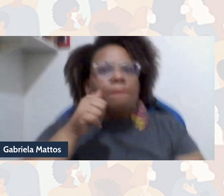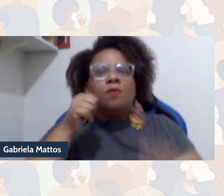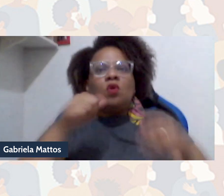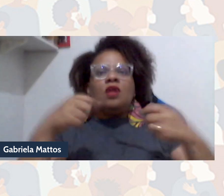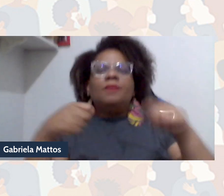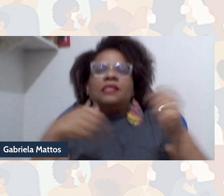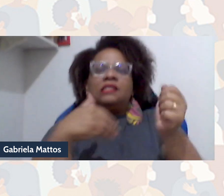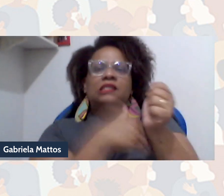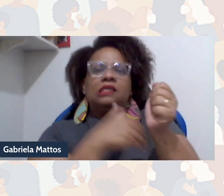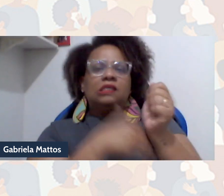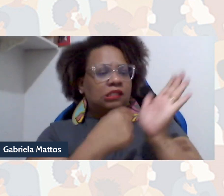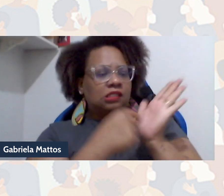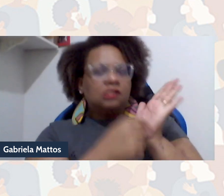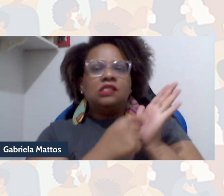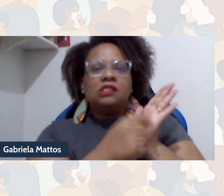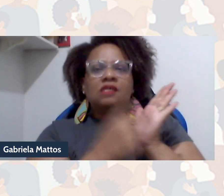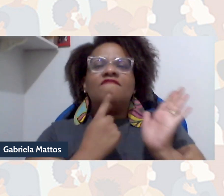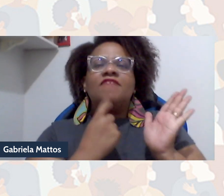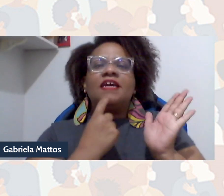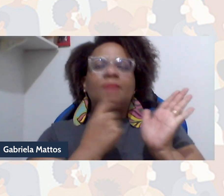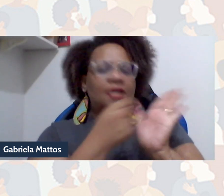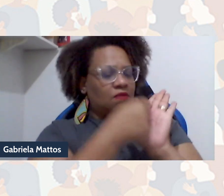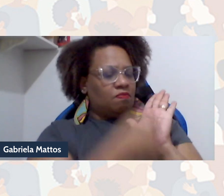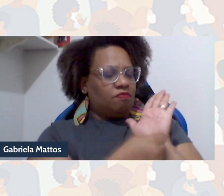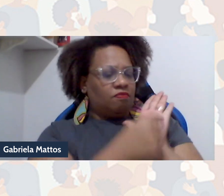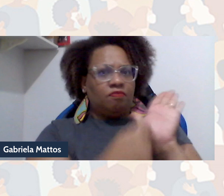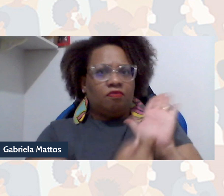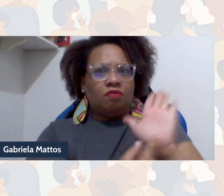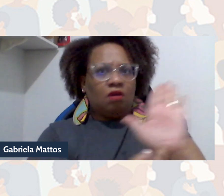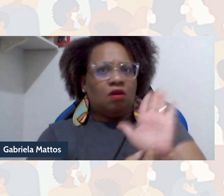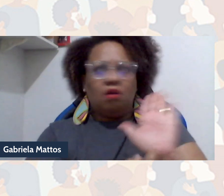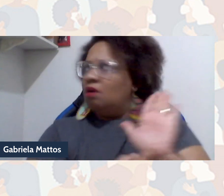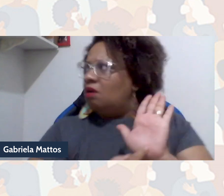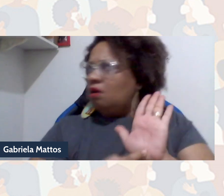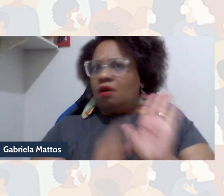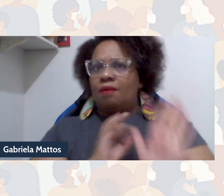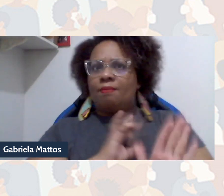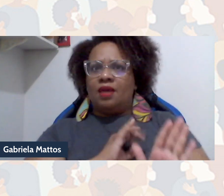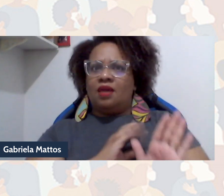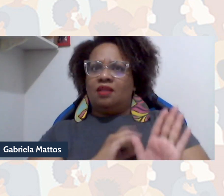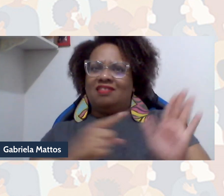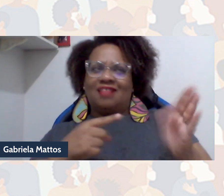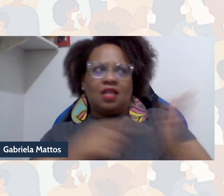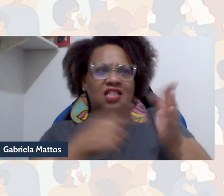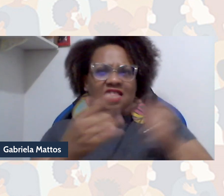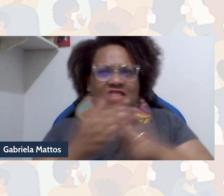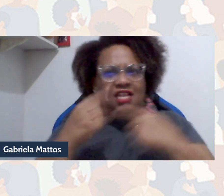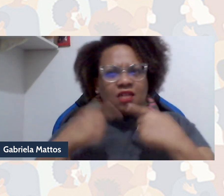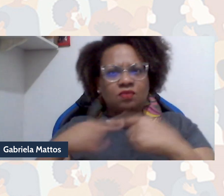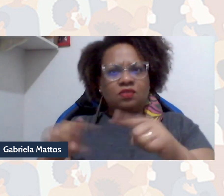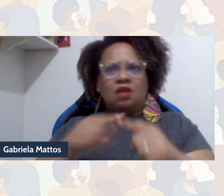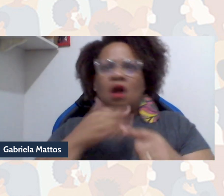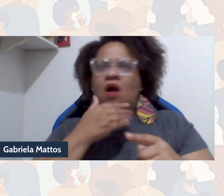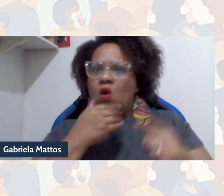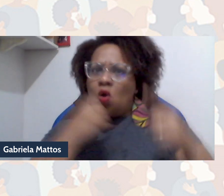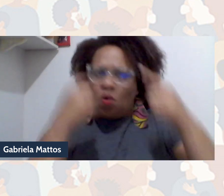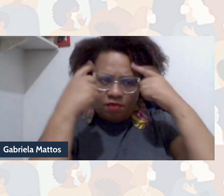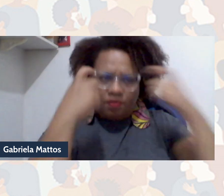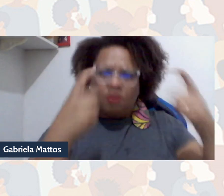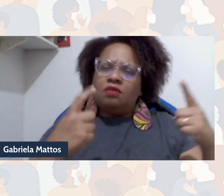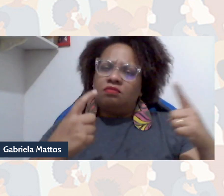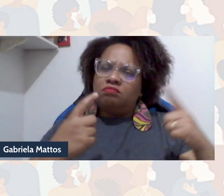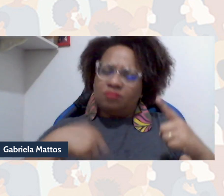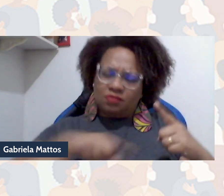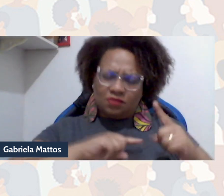e bancos os homens que deveriam amá-las. Então, a gente vai seguir lutando para que essa grande pandemia que fere, mata e